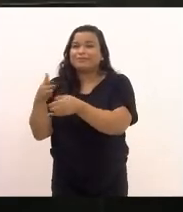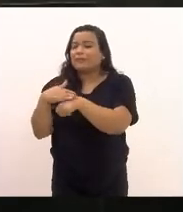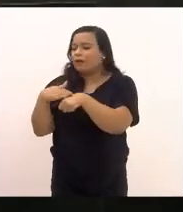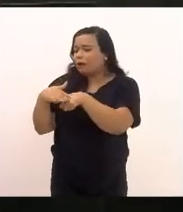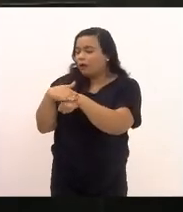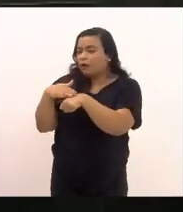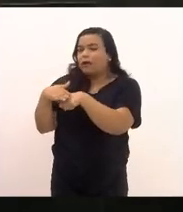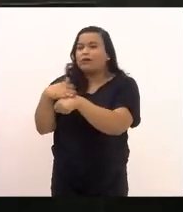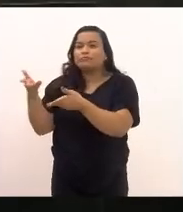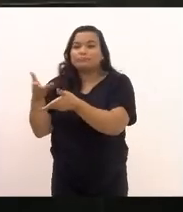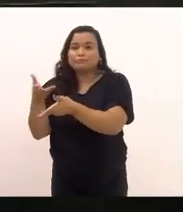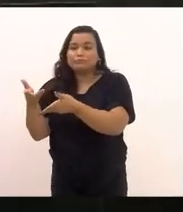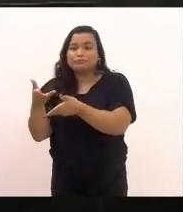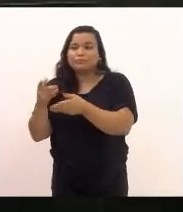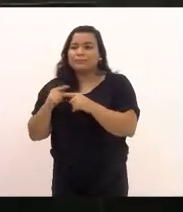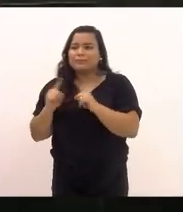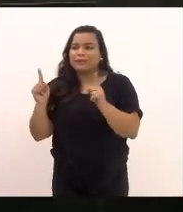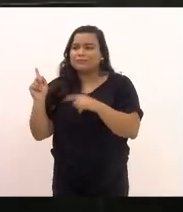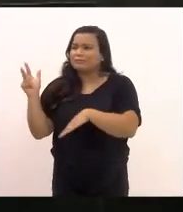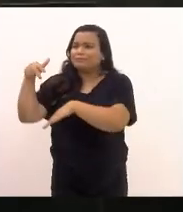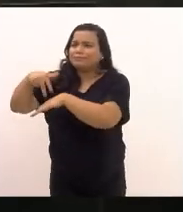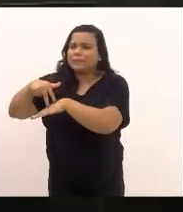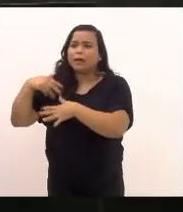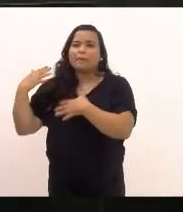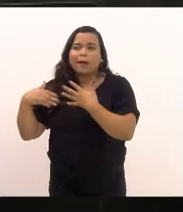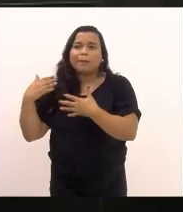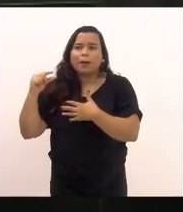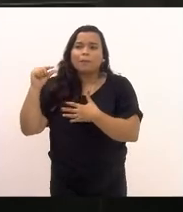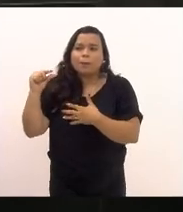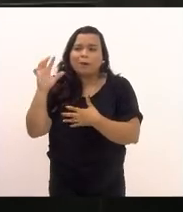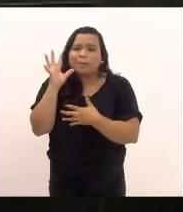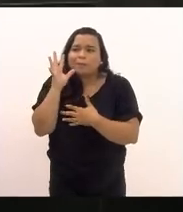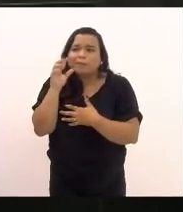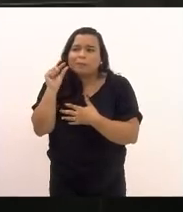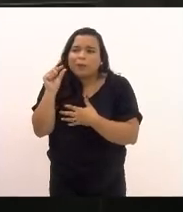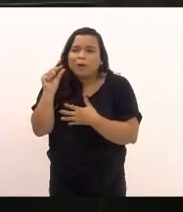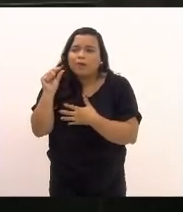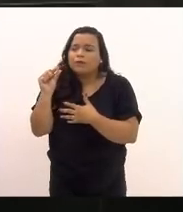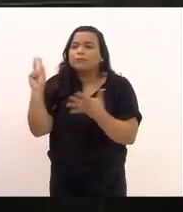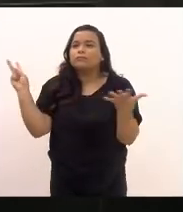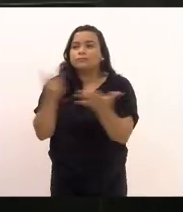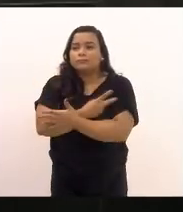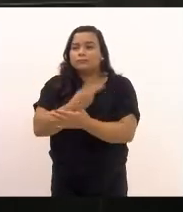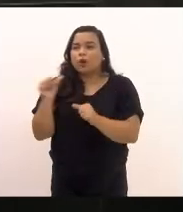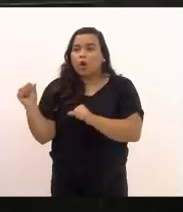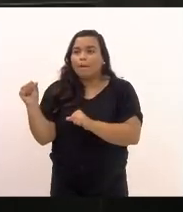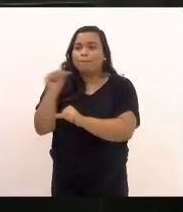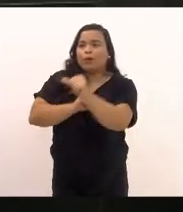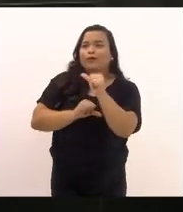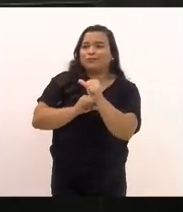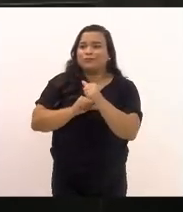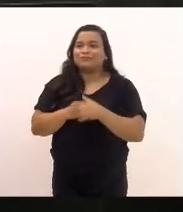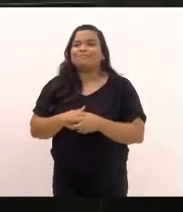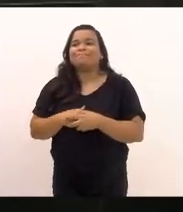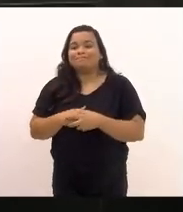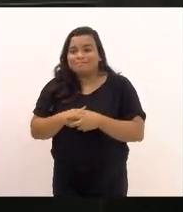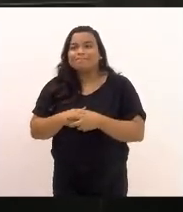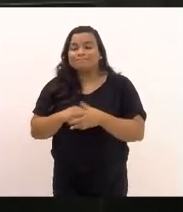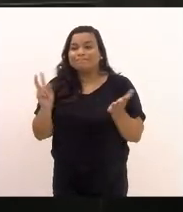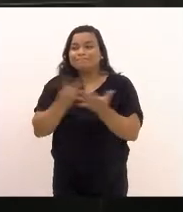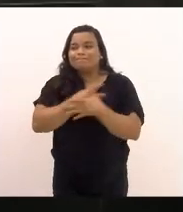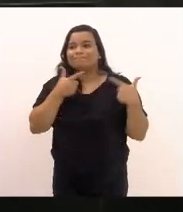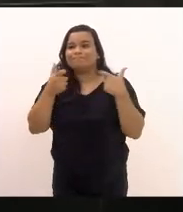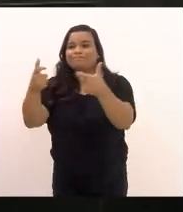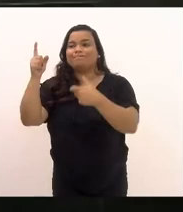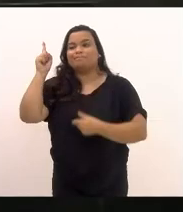declarações estapafúrdias, e poucos dias depois acontece exatamente o oposto do que ele, sem fundamento nenhum, anunciou. Aliás,